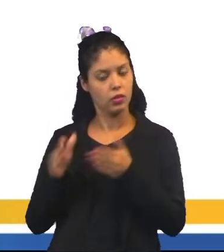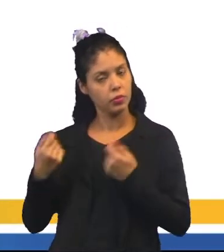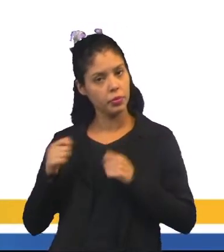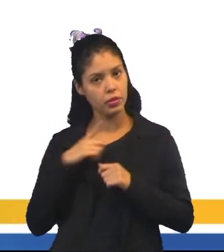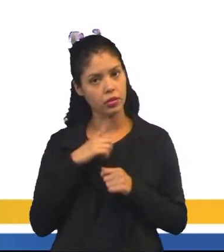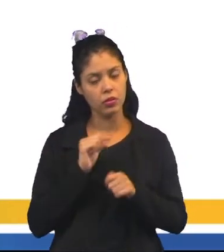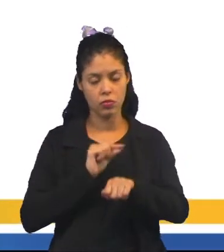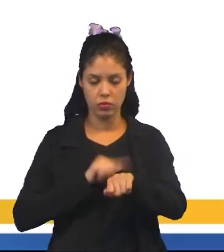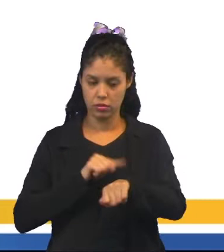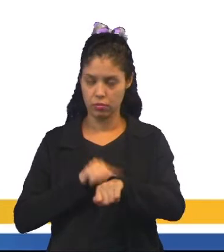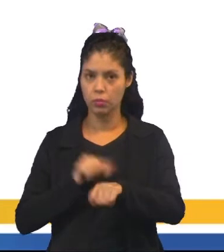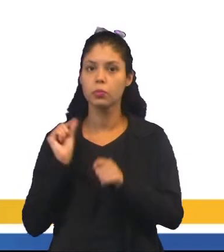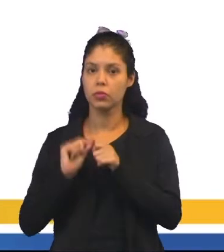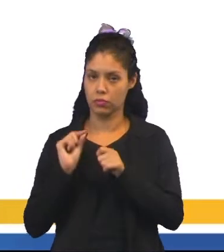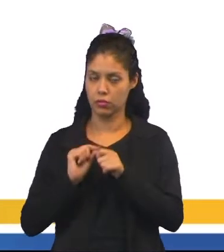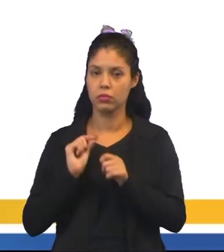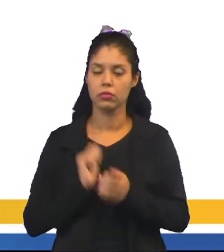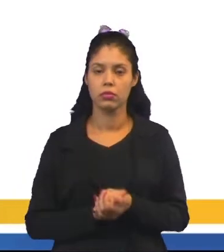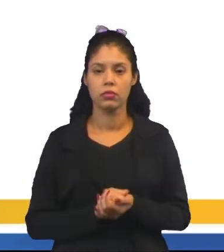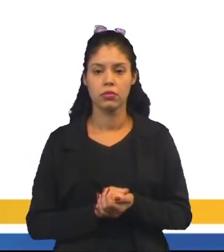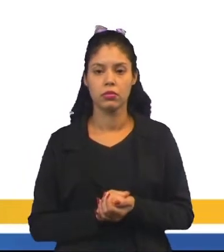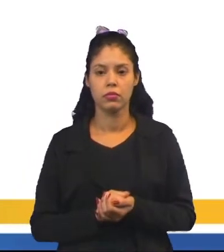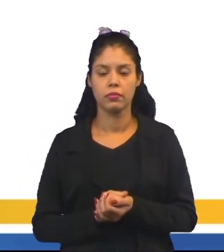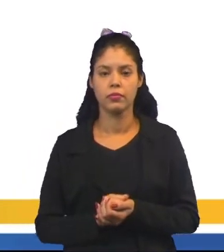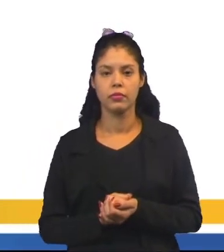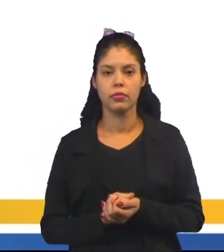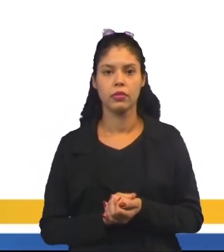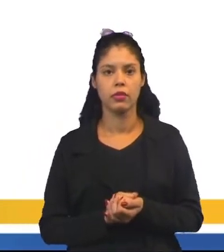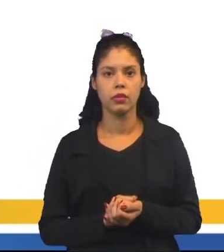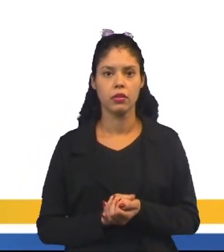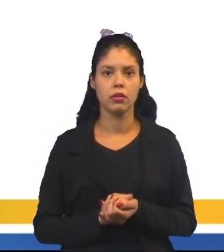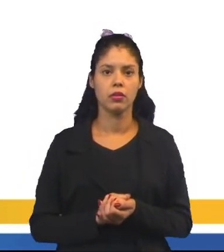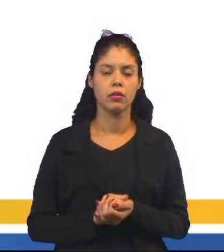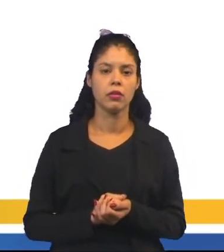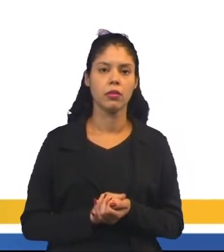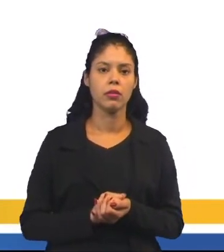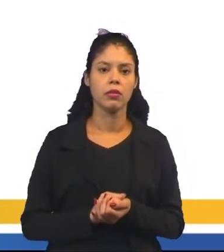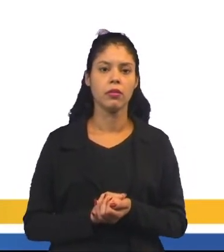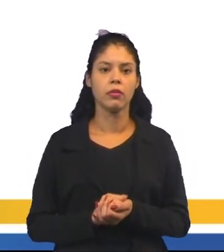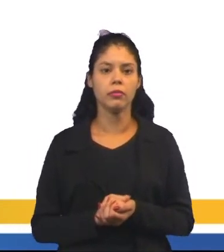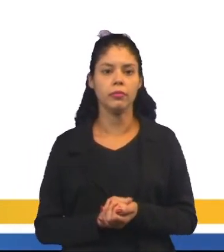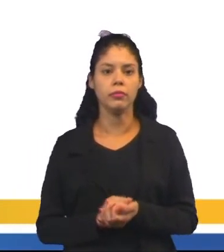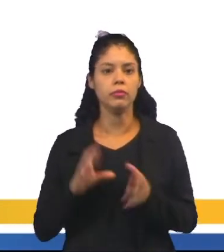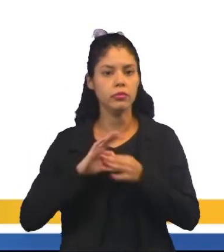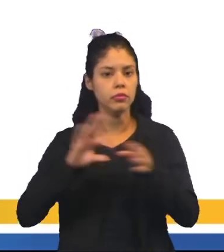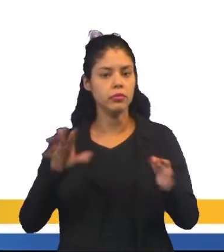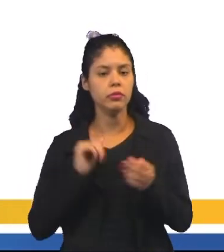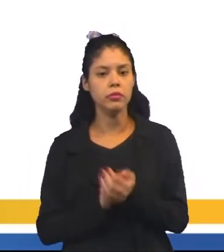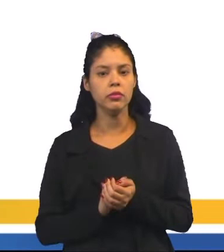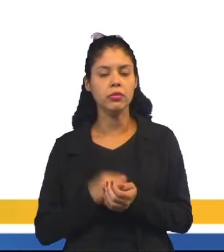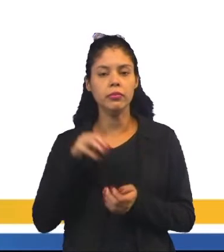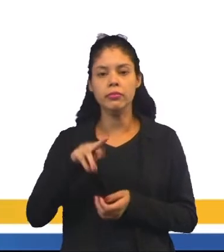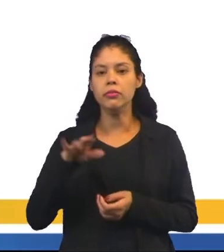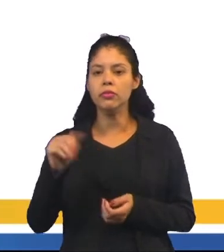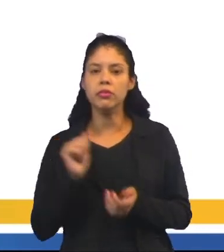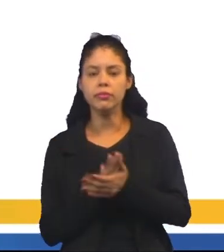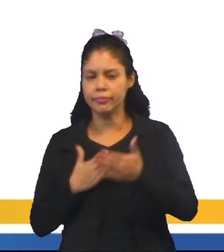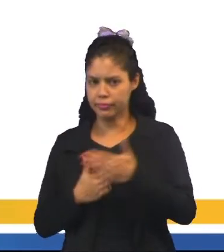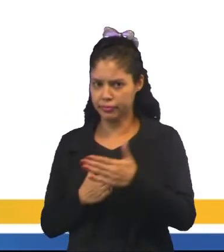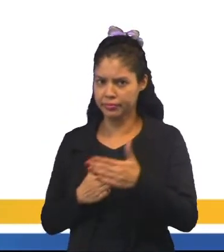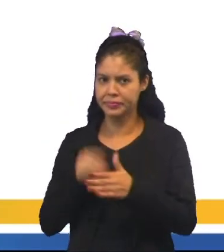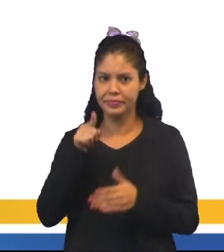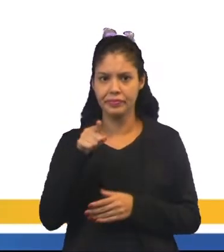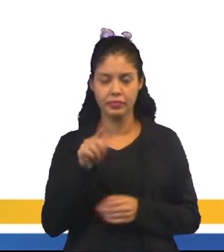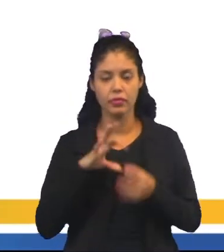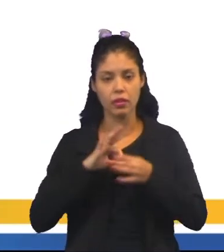obstáculos e você tem o tempo ali como orientador da prática. O estilo livre são manobras com limite, ou seja,